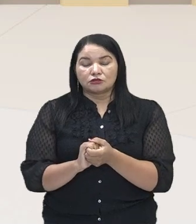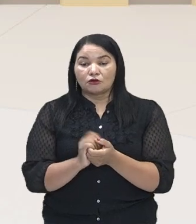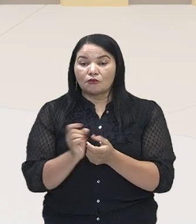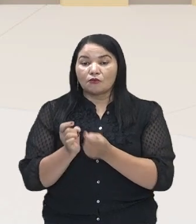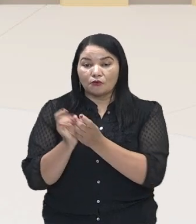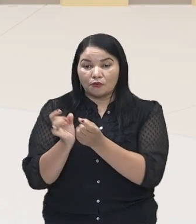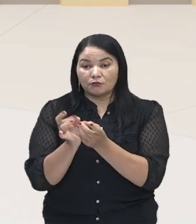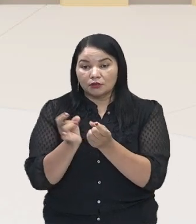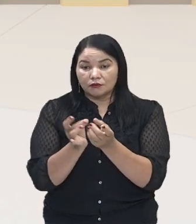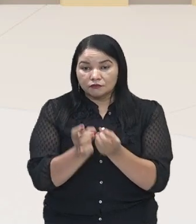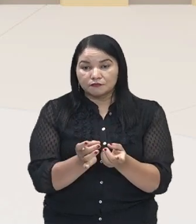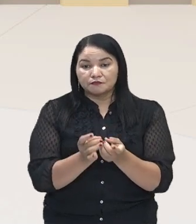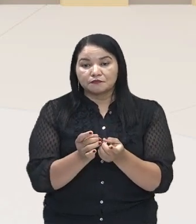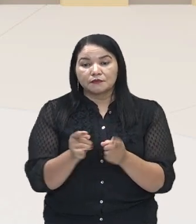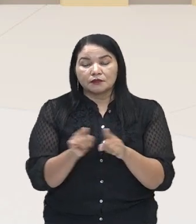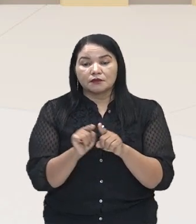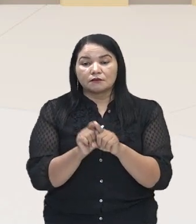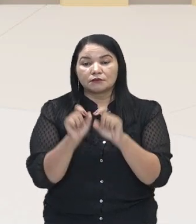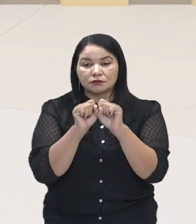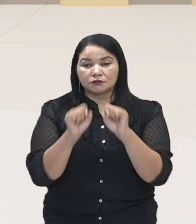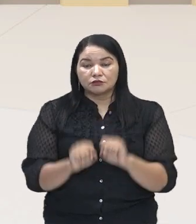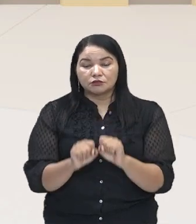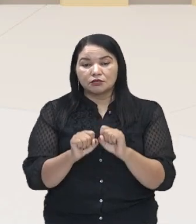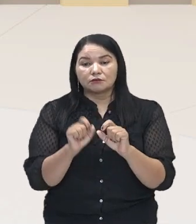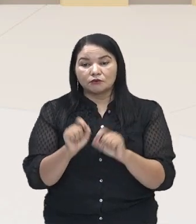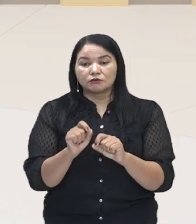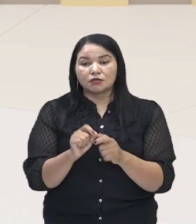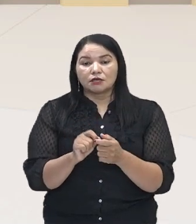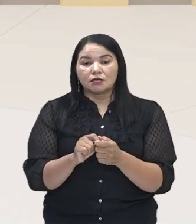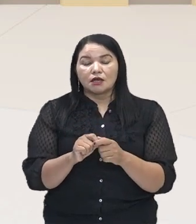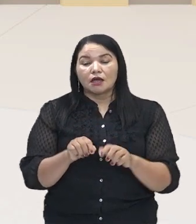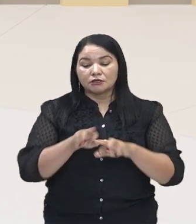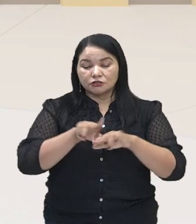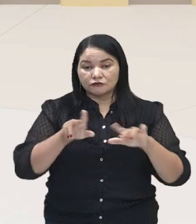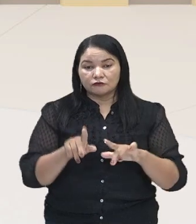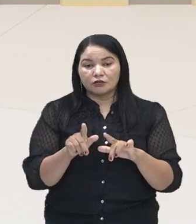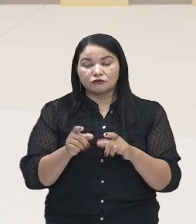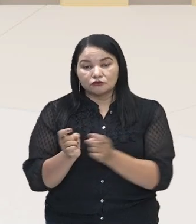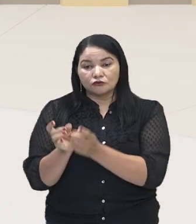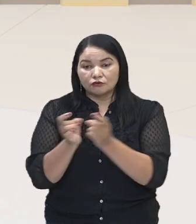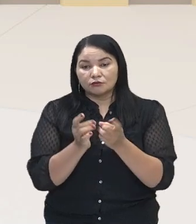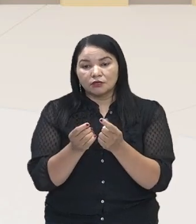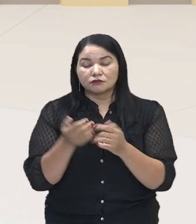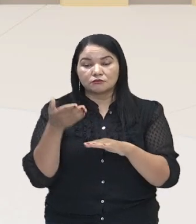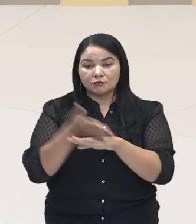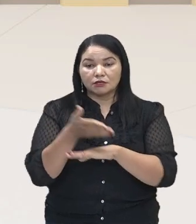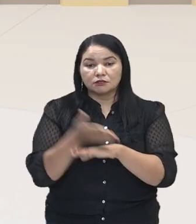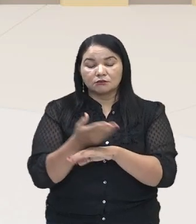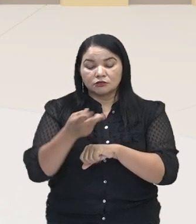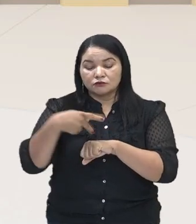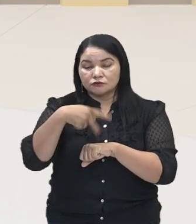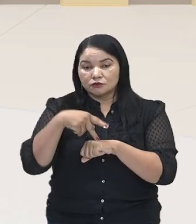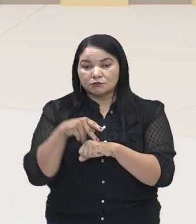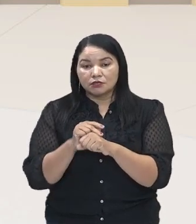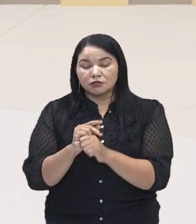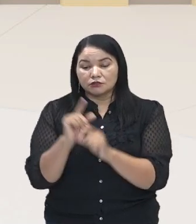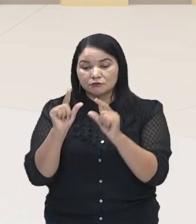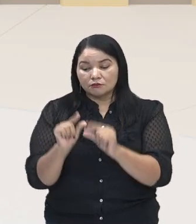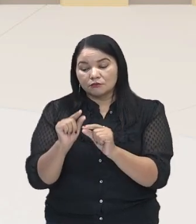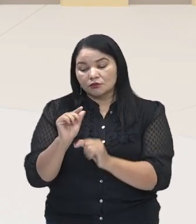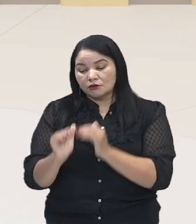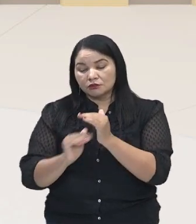olhada. Sistema multilateral de comércio, maior participação dos países menores